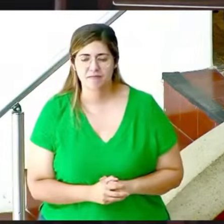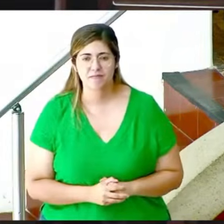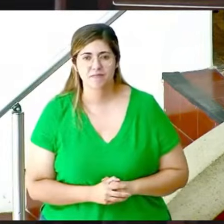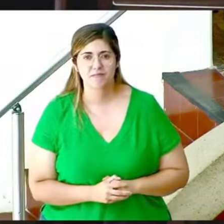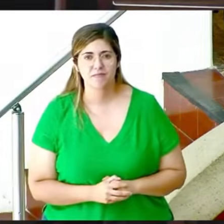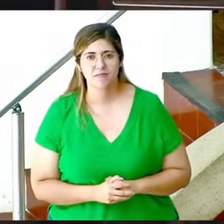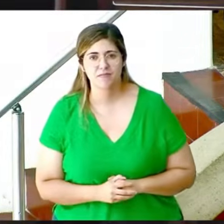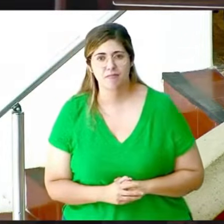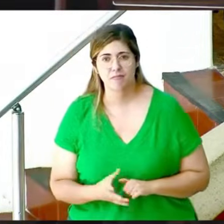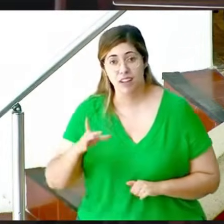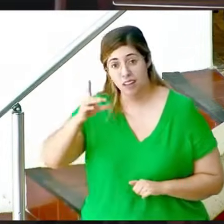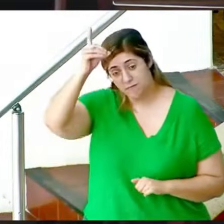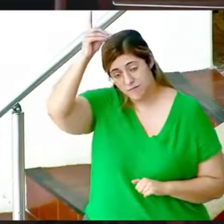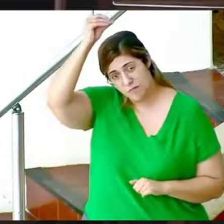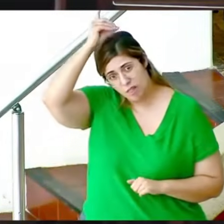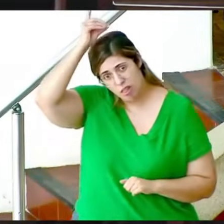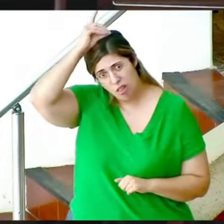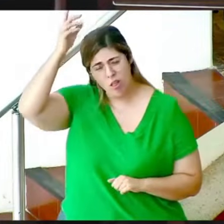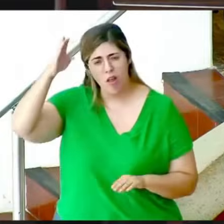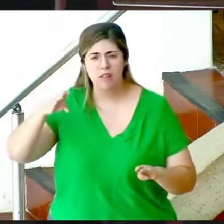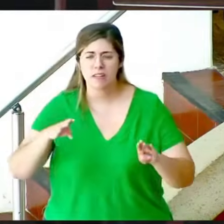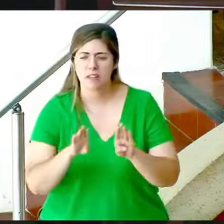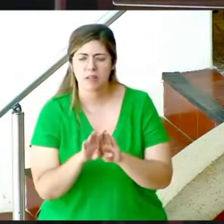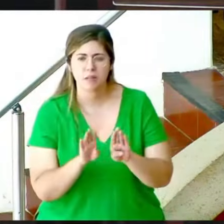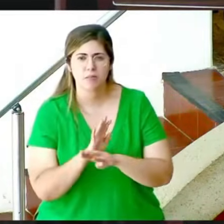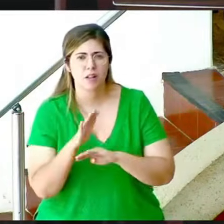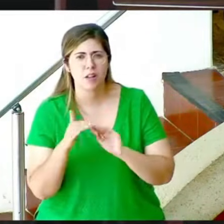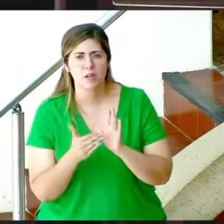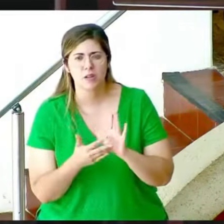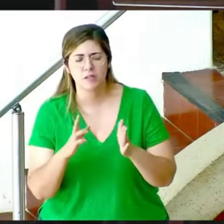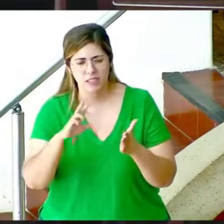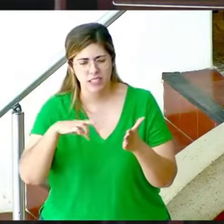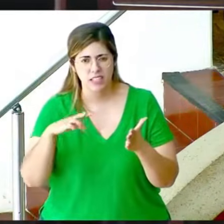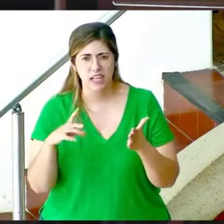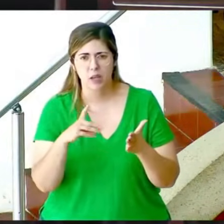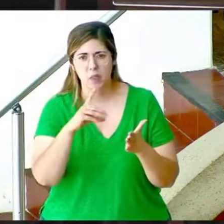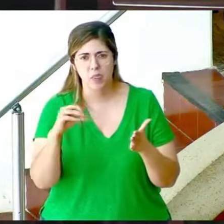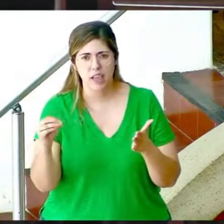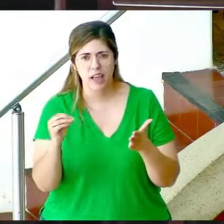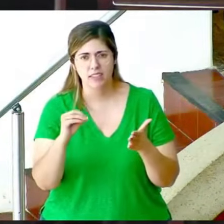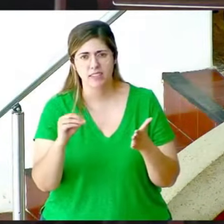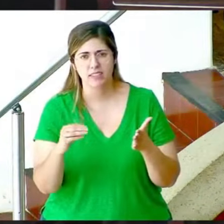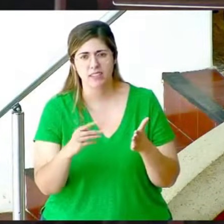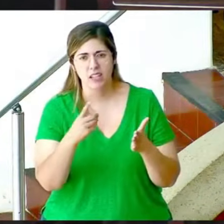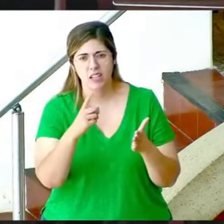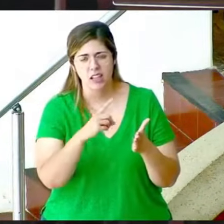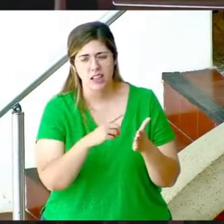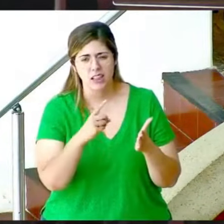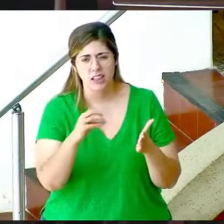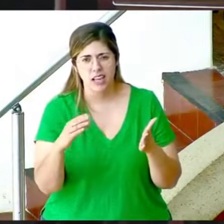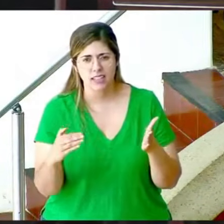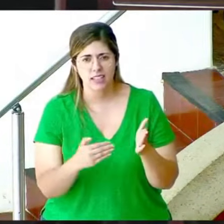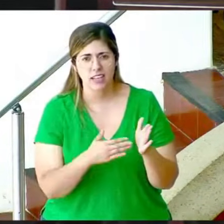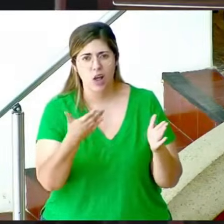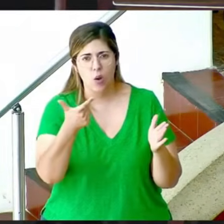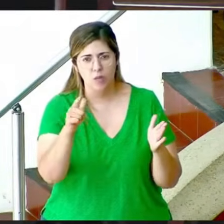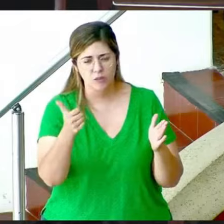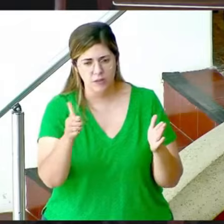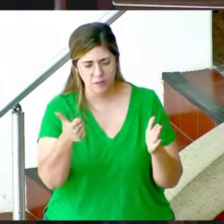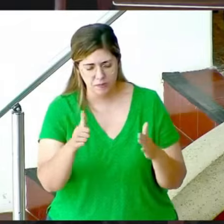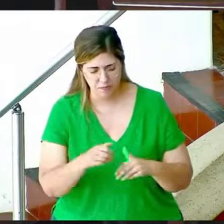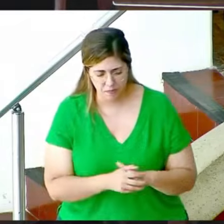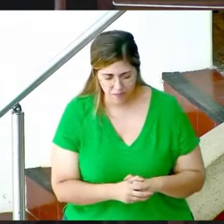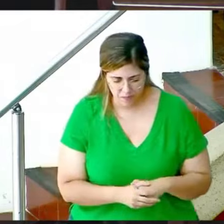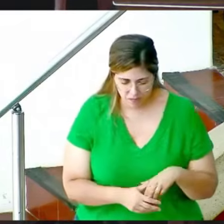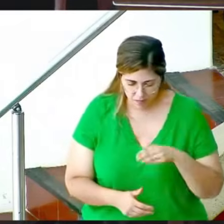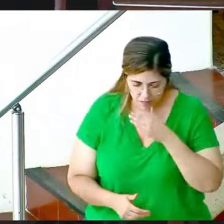Os dons dessa passagem, você vai ver como são importantes. Versículo 10 e versículo 11, eu até vou ler, porque